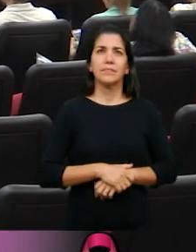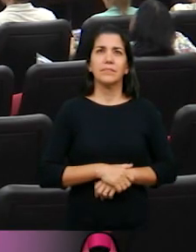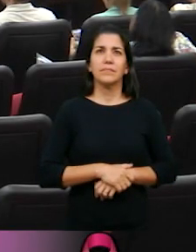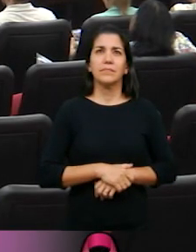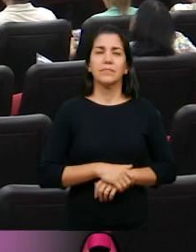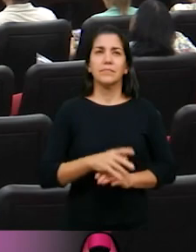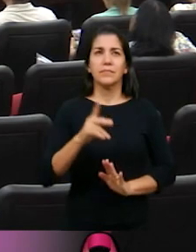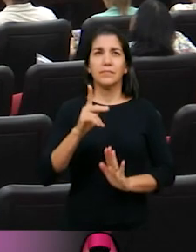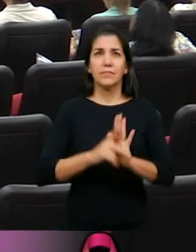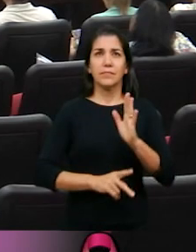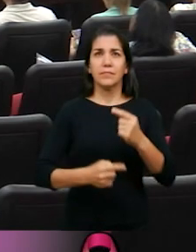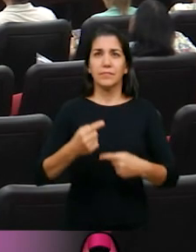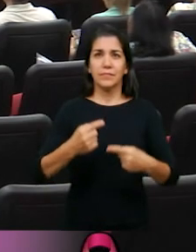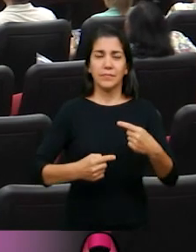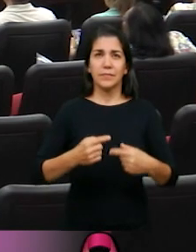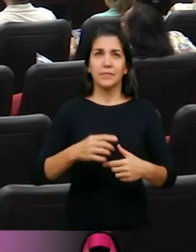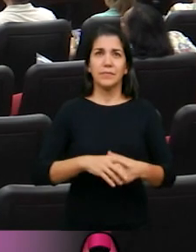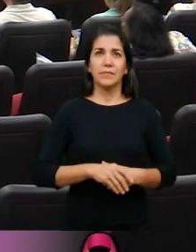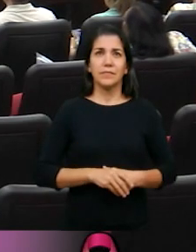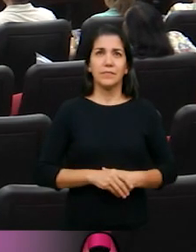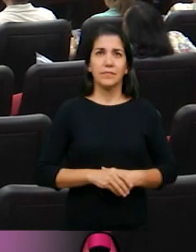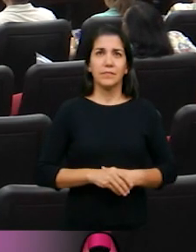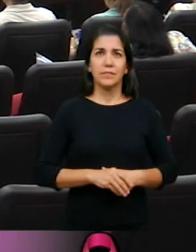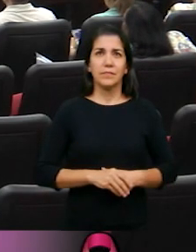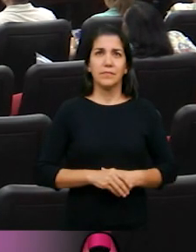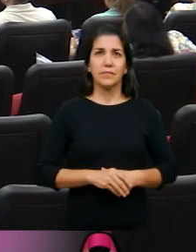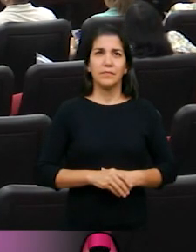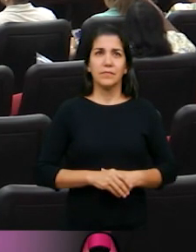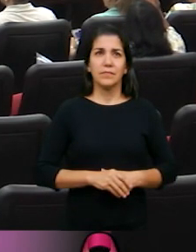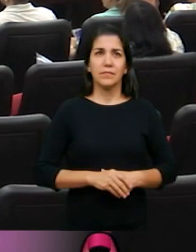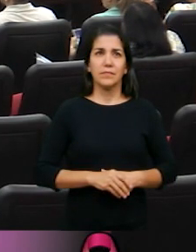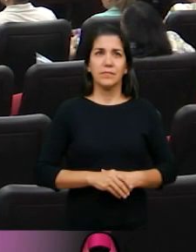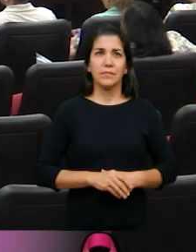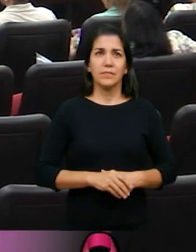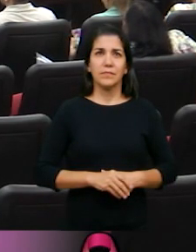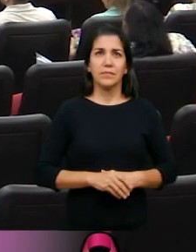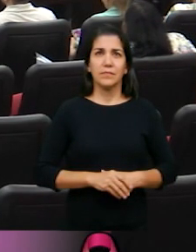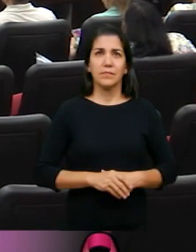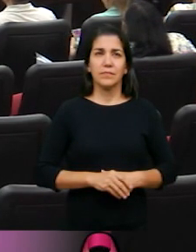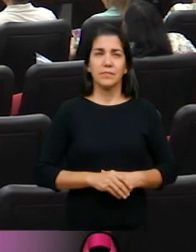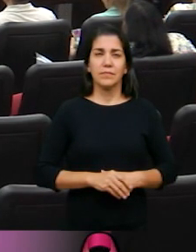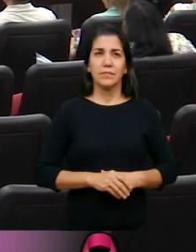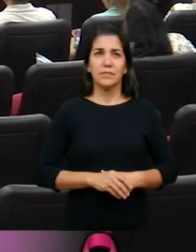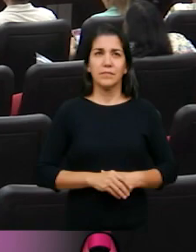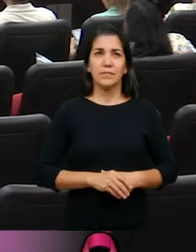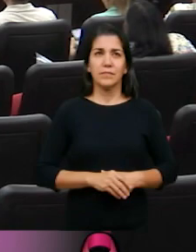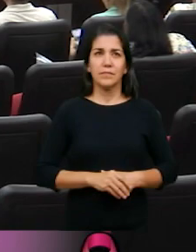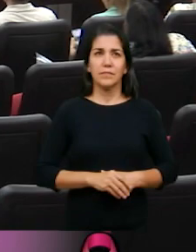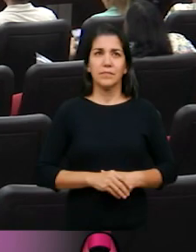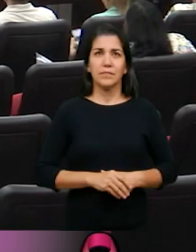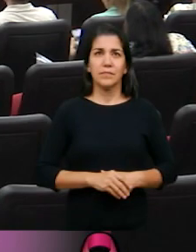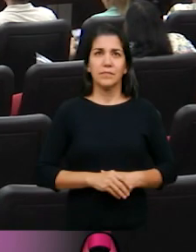Pela ordem, presidente. Está inscrito, por favor, se inscreva. Inscrito. O projeto está em discussão.